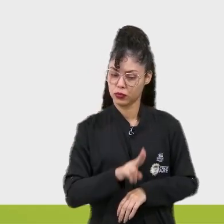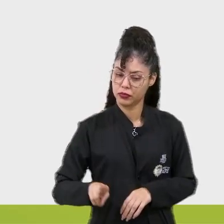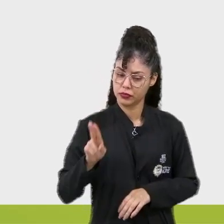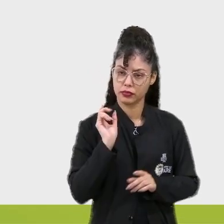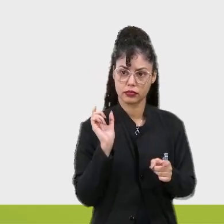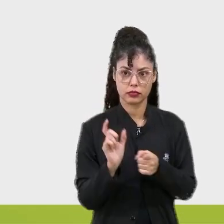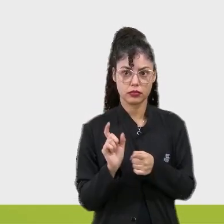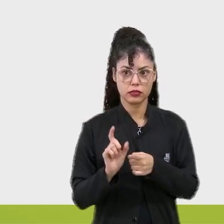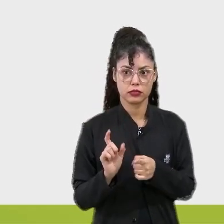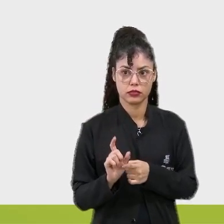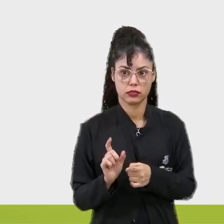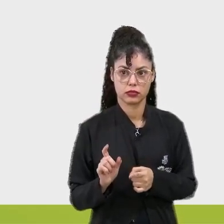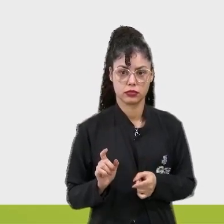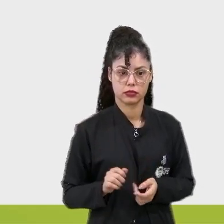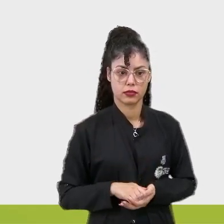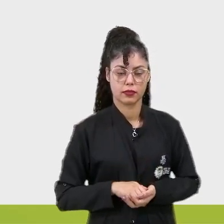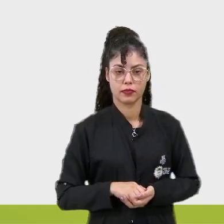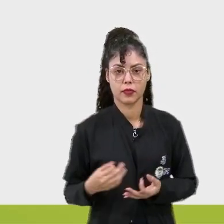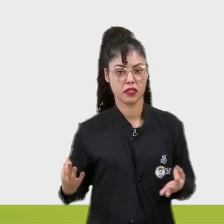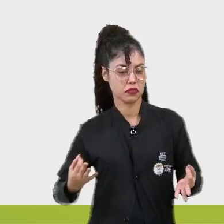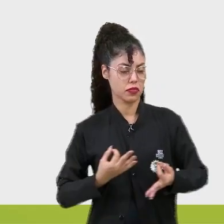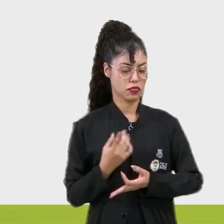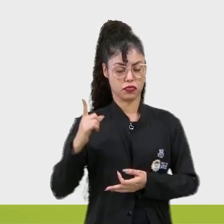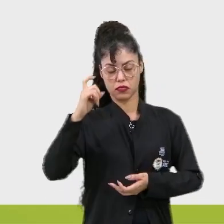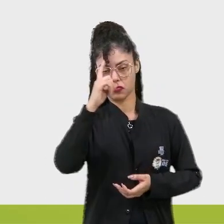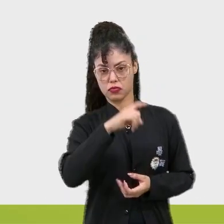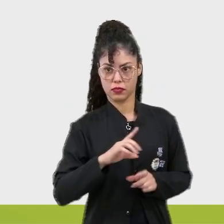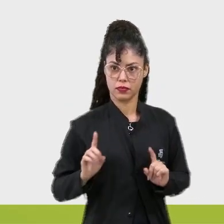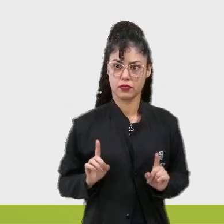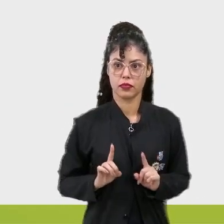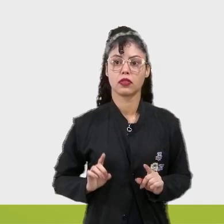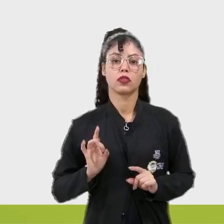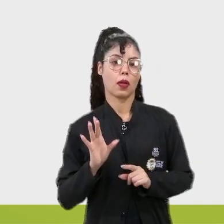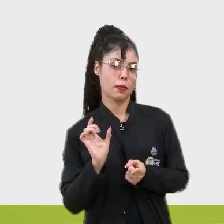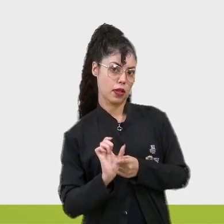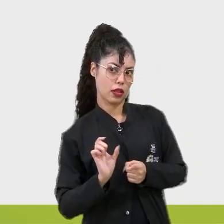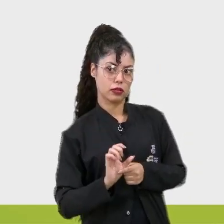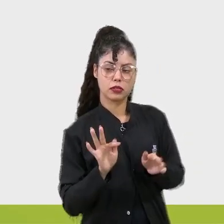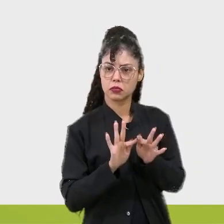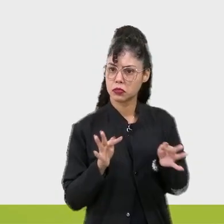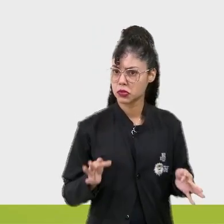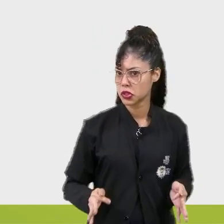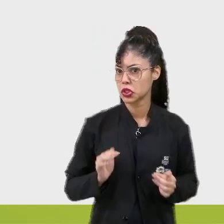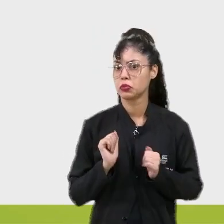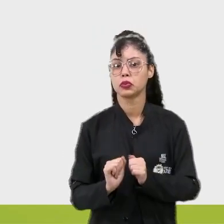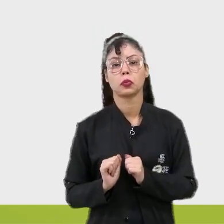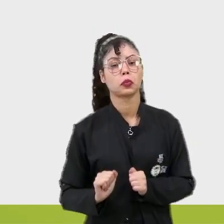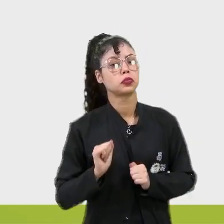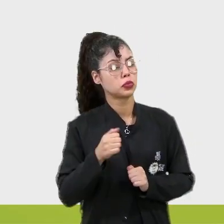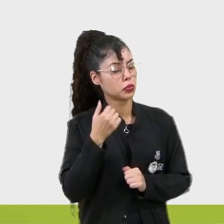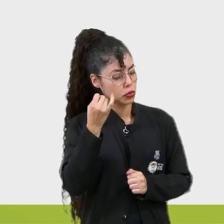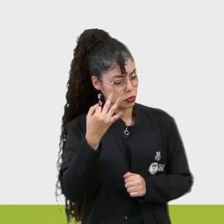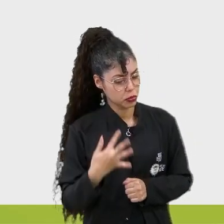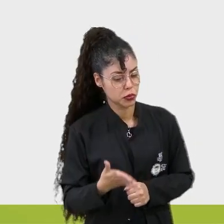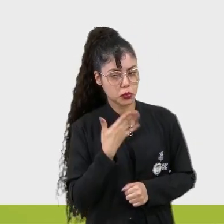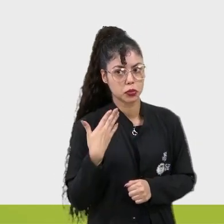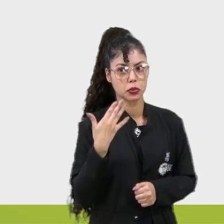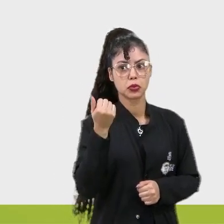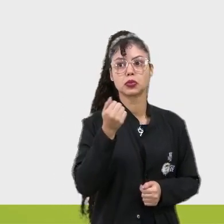utilizar palavras difíceis, né? Palavras que não está, vamos dizer assim,